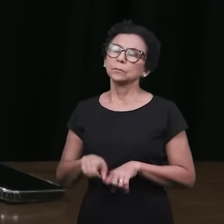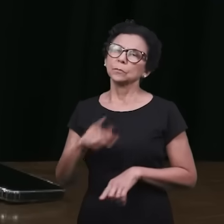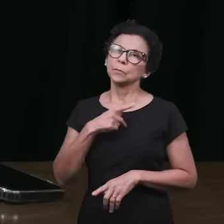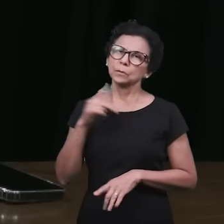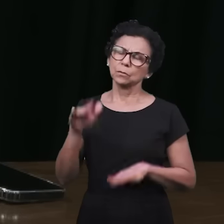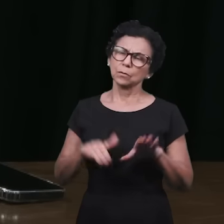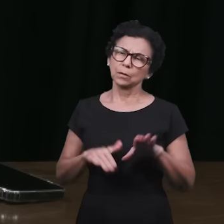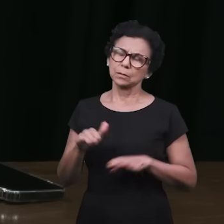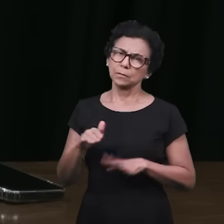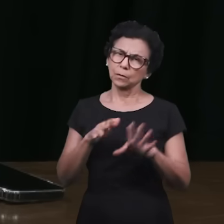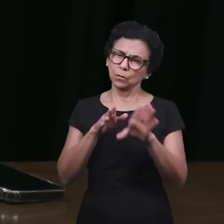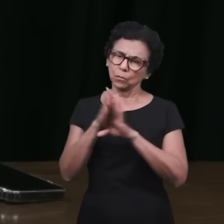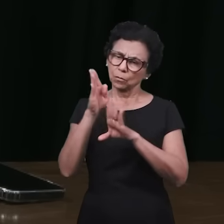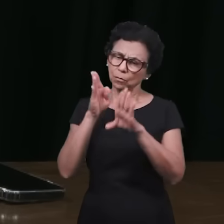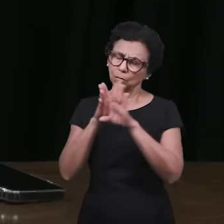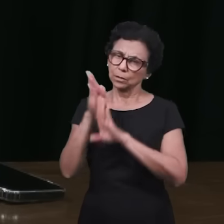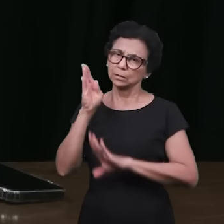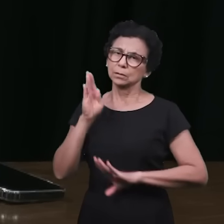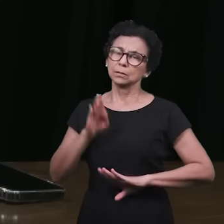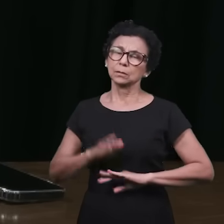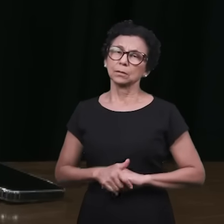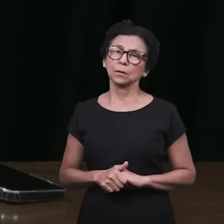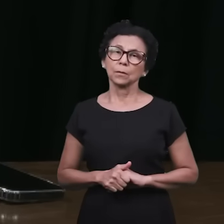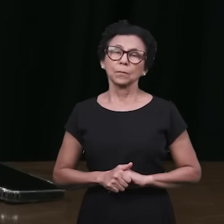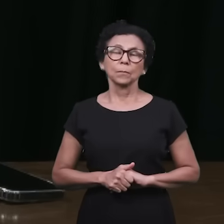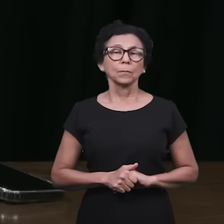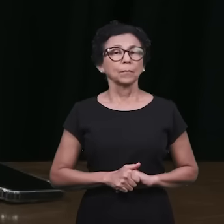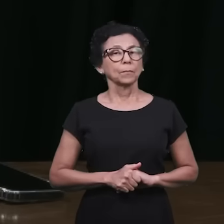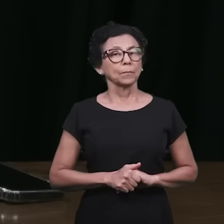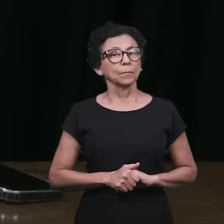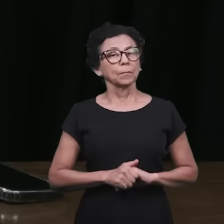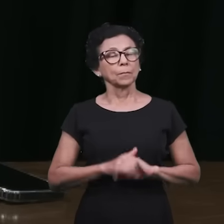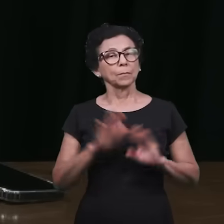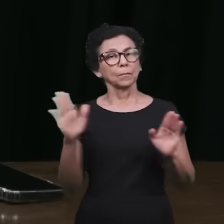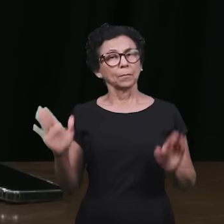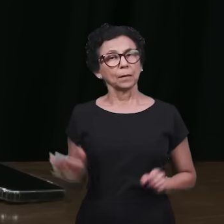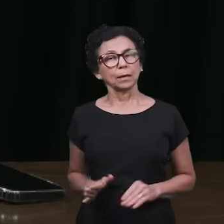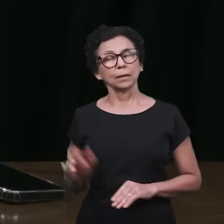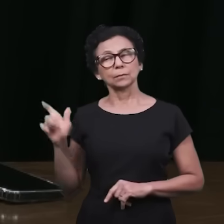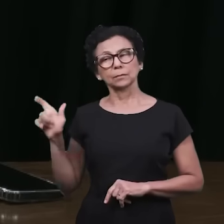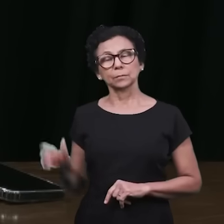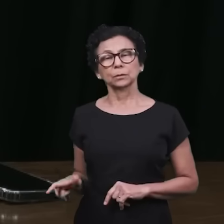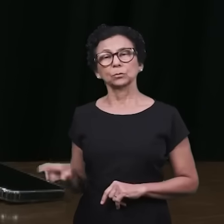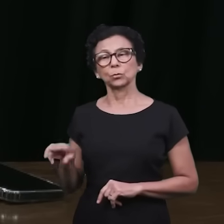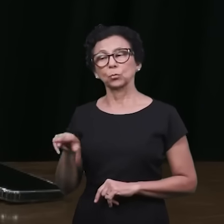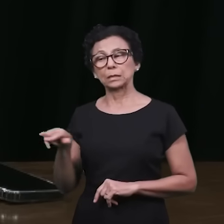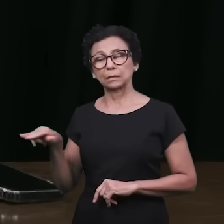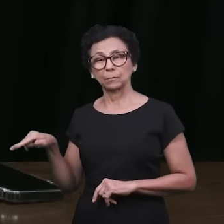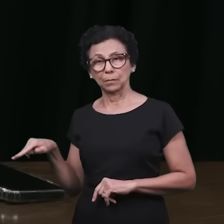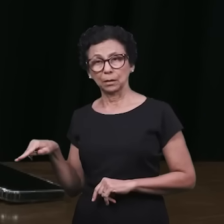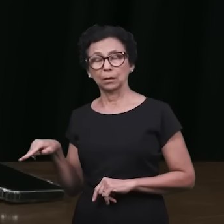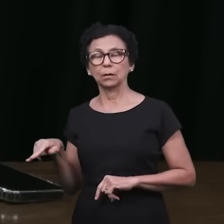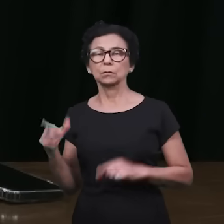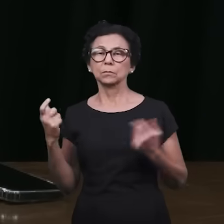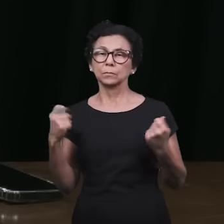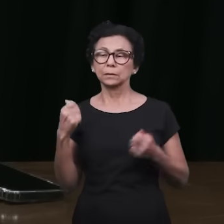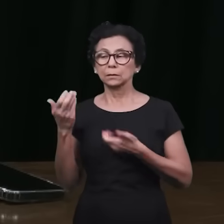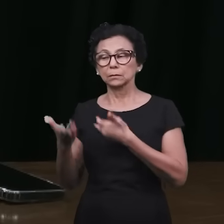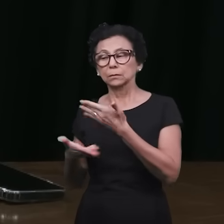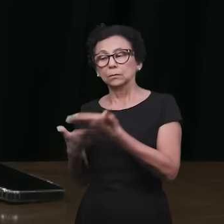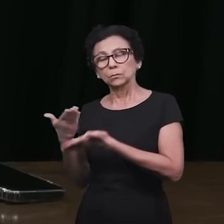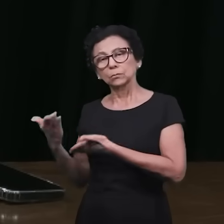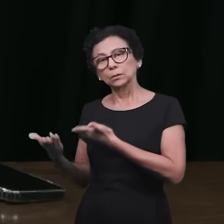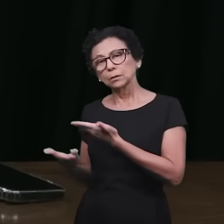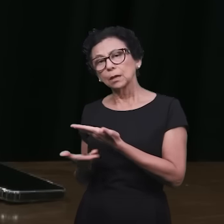de correção, mas em todo tempo esta ovelha ela precisa ser cuidada, porque afinal de contas a correção é